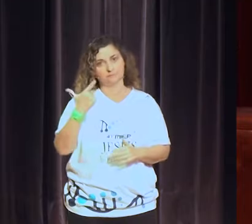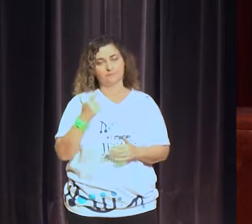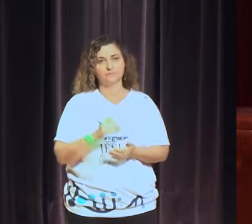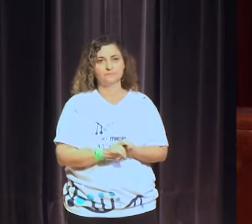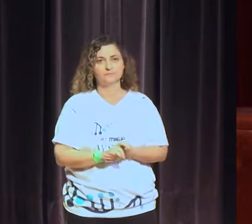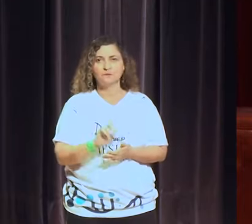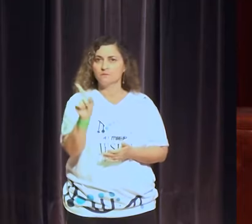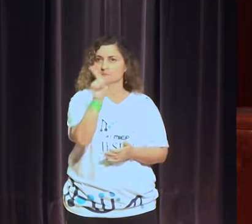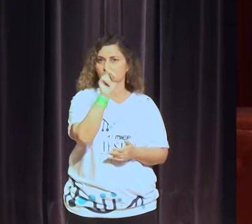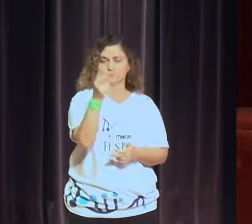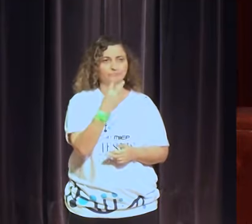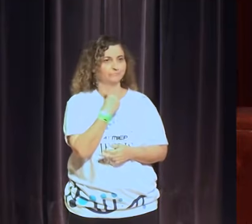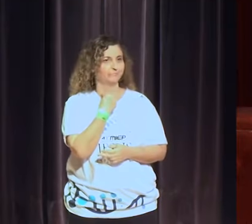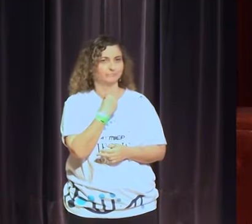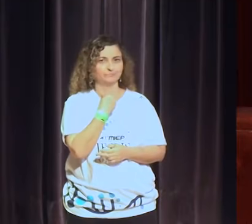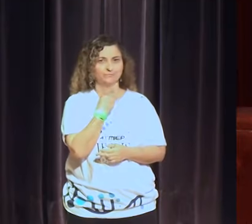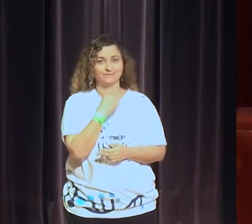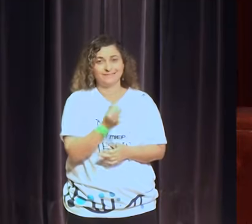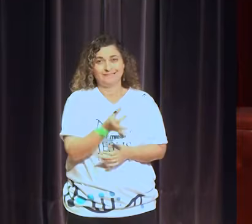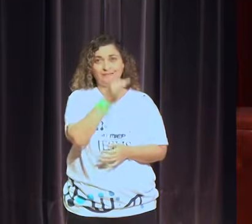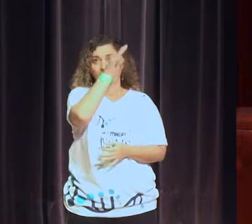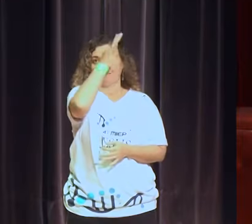também não podemos ser ingênuos,